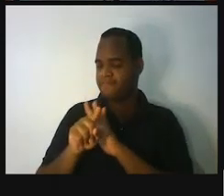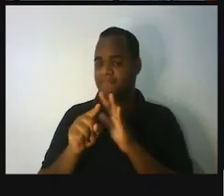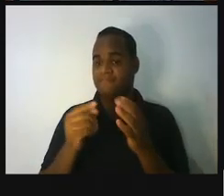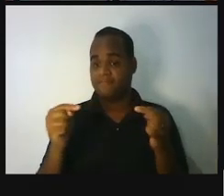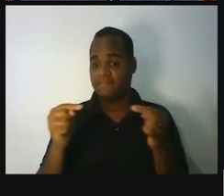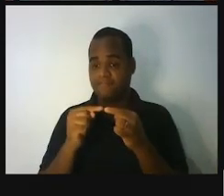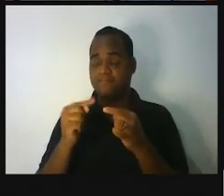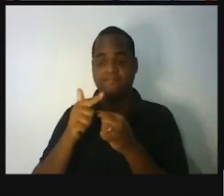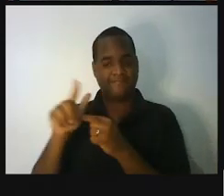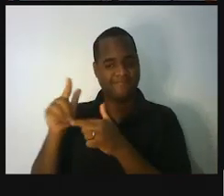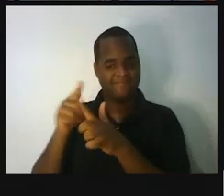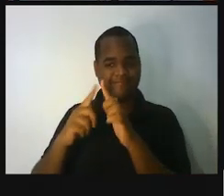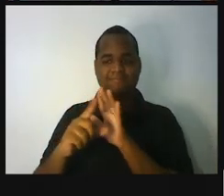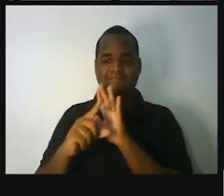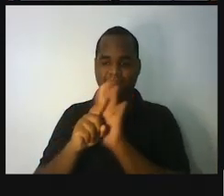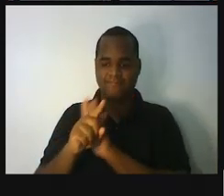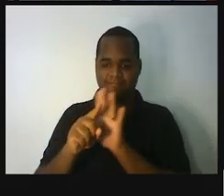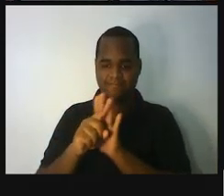de perguntas.